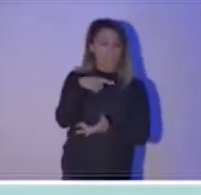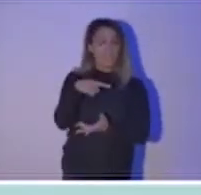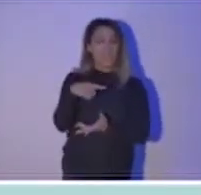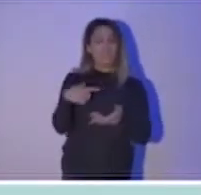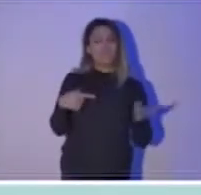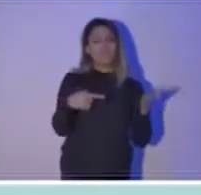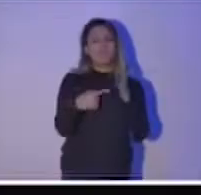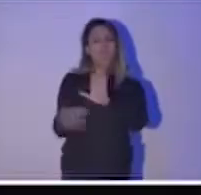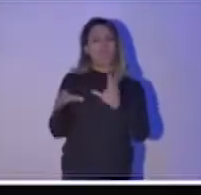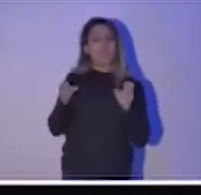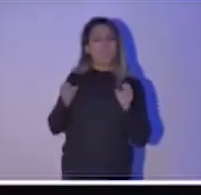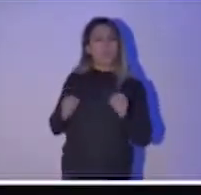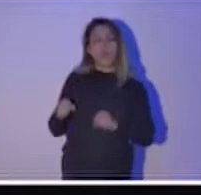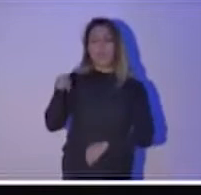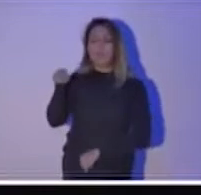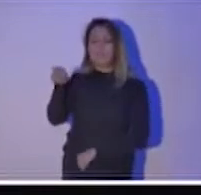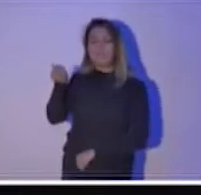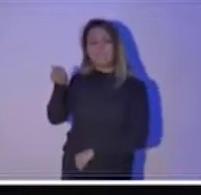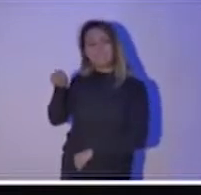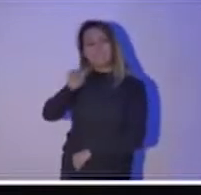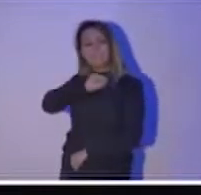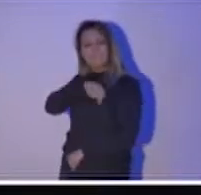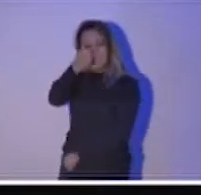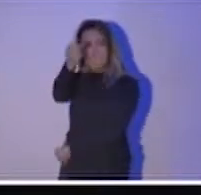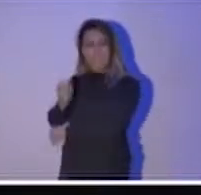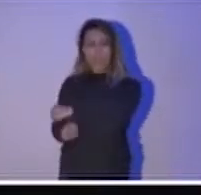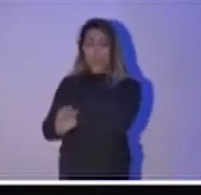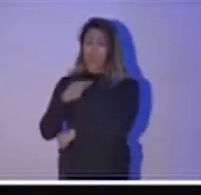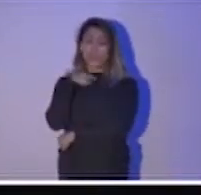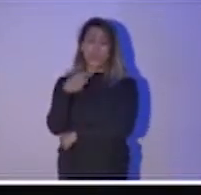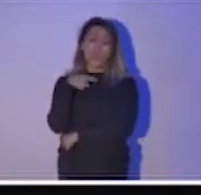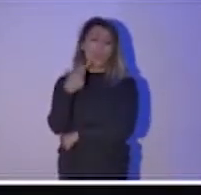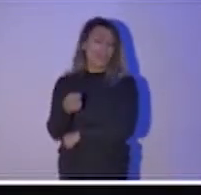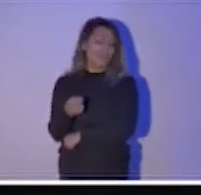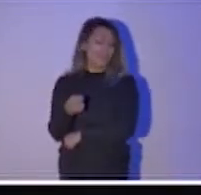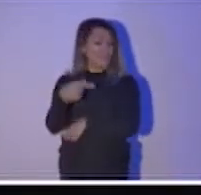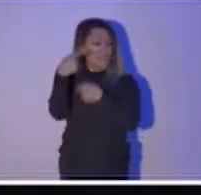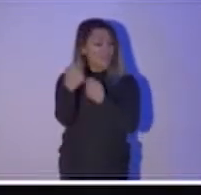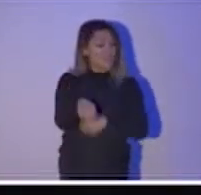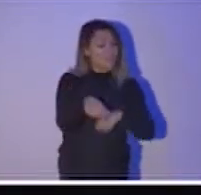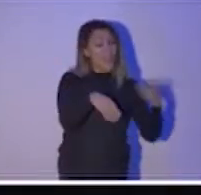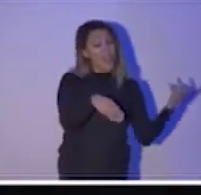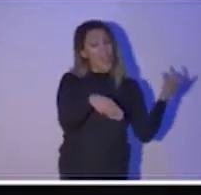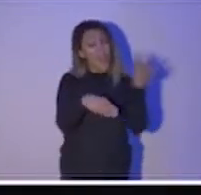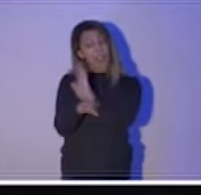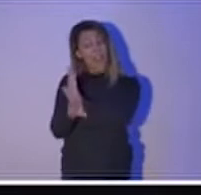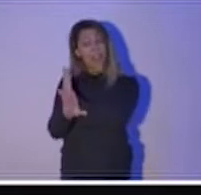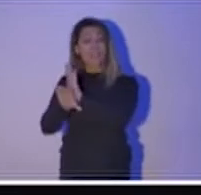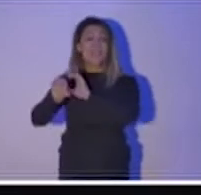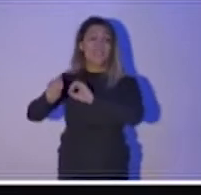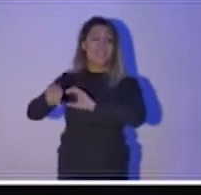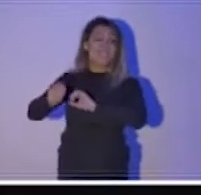aprendam. Essa é a causa. O poder da educação pública